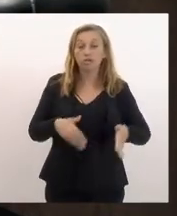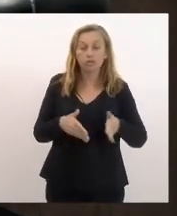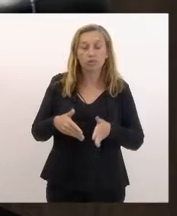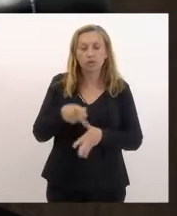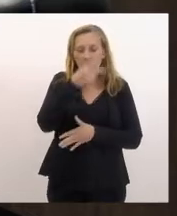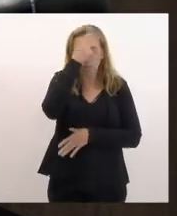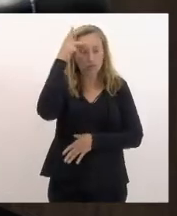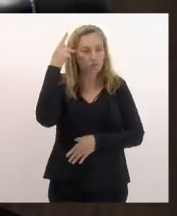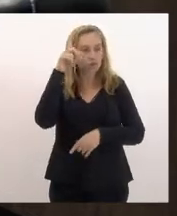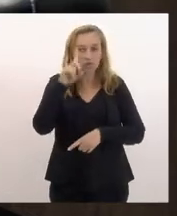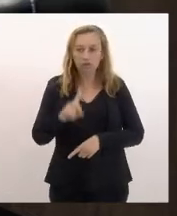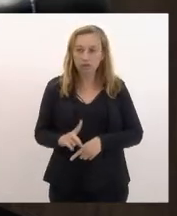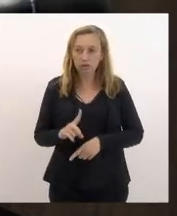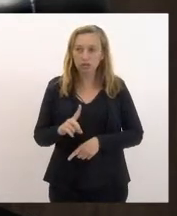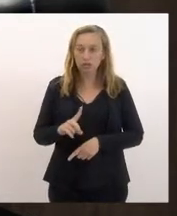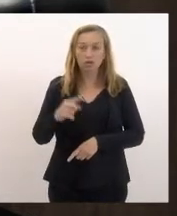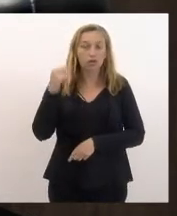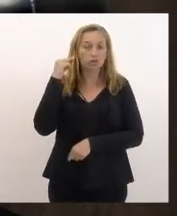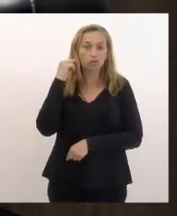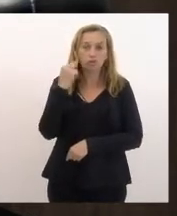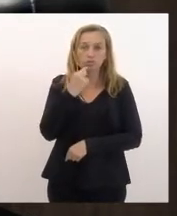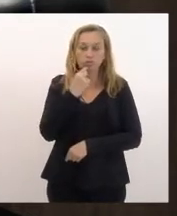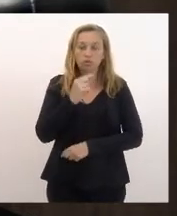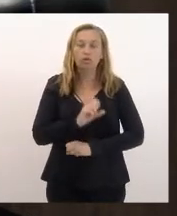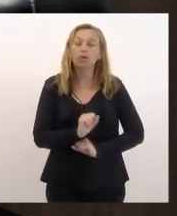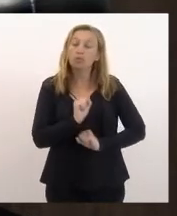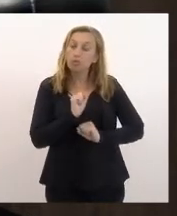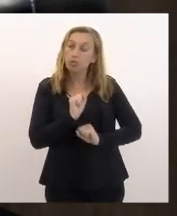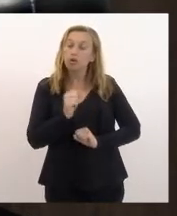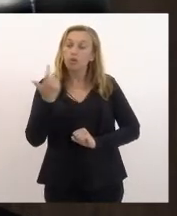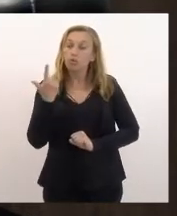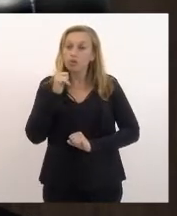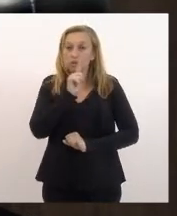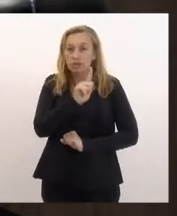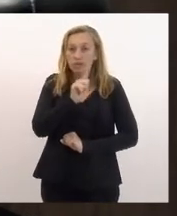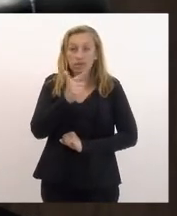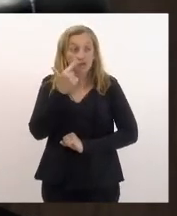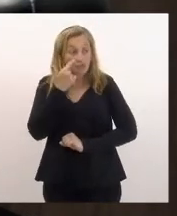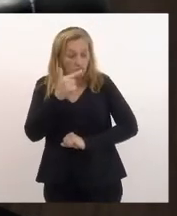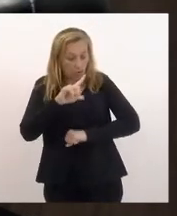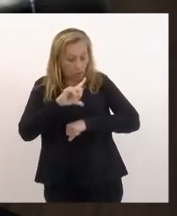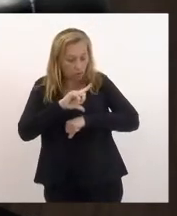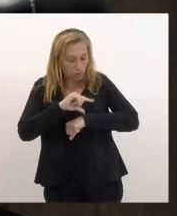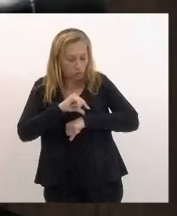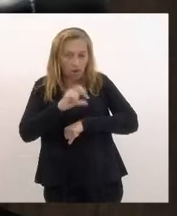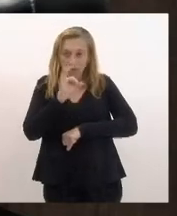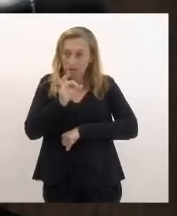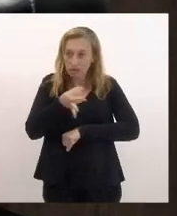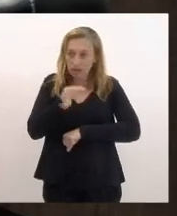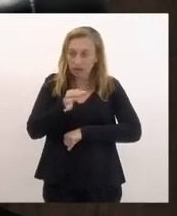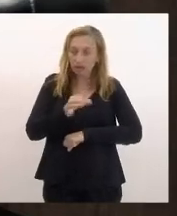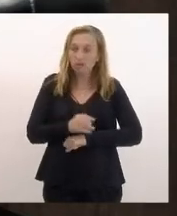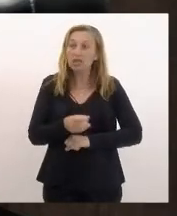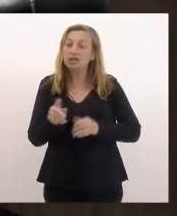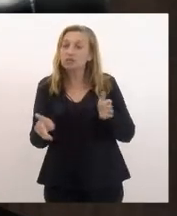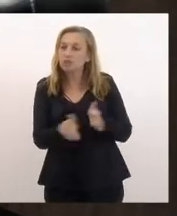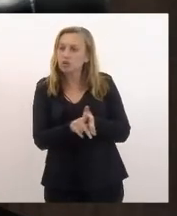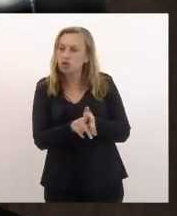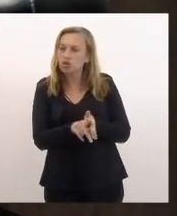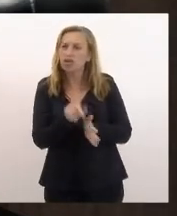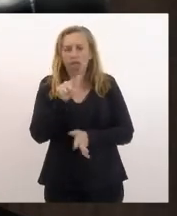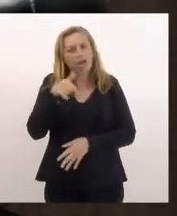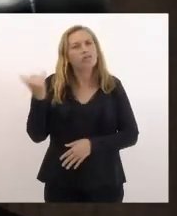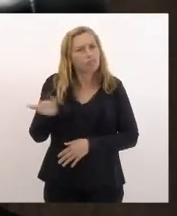pessoas com deficiência auditiva consigam identificar os horários da composição. Esse projeto é